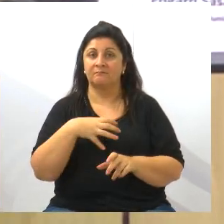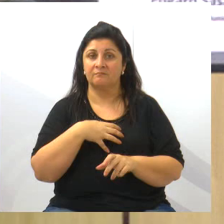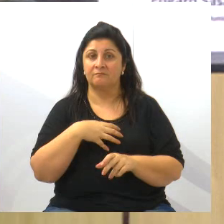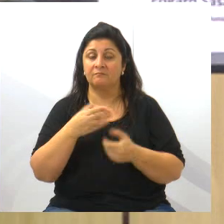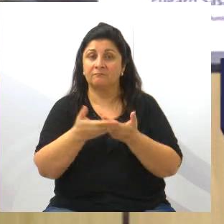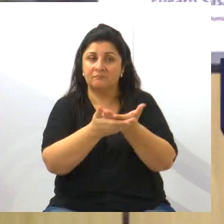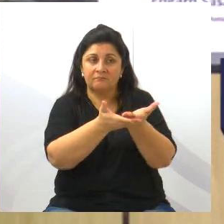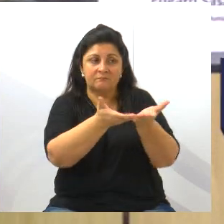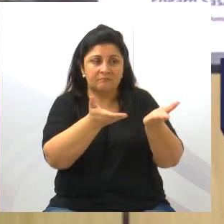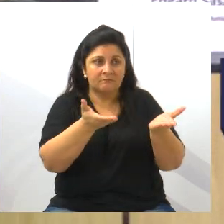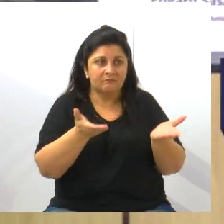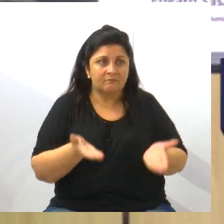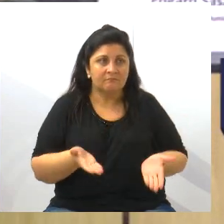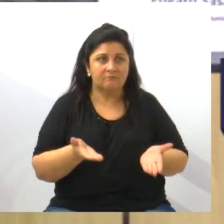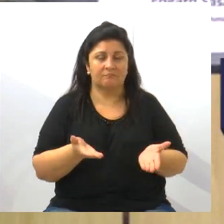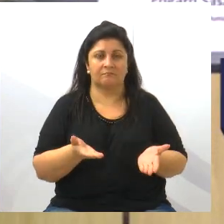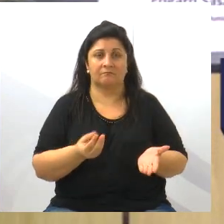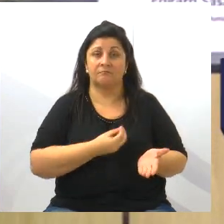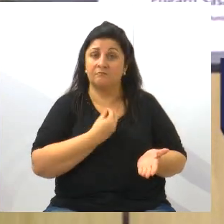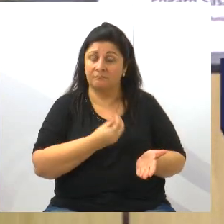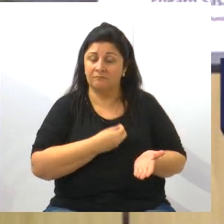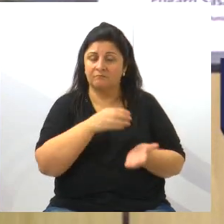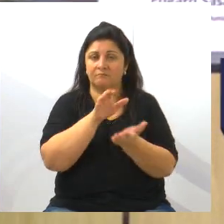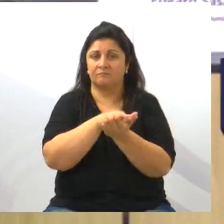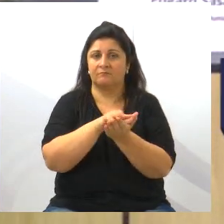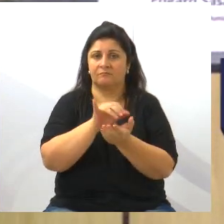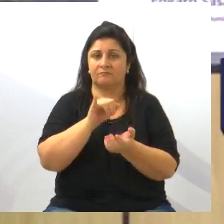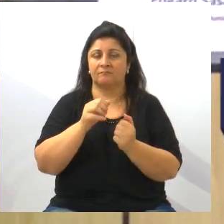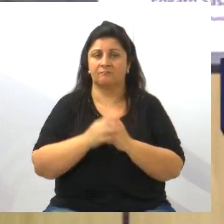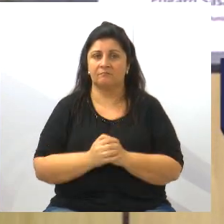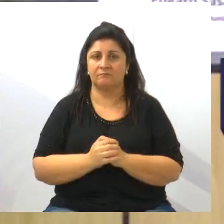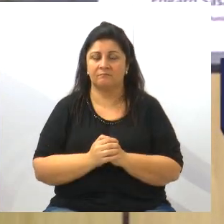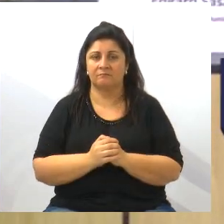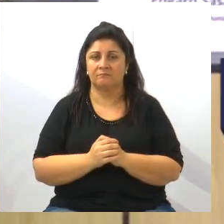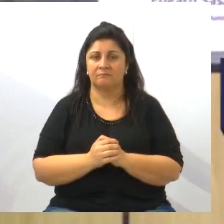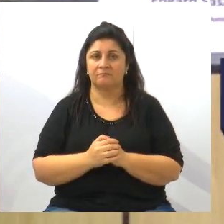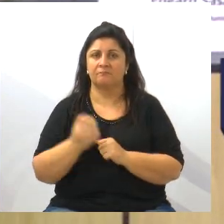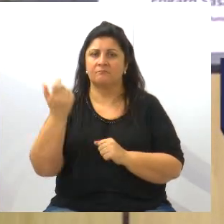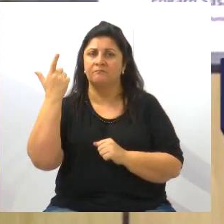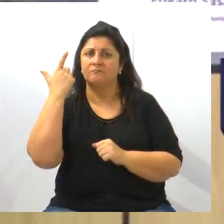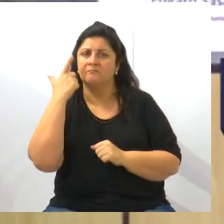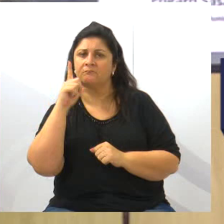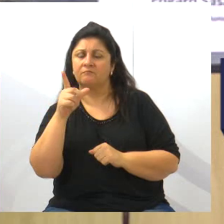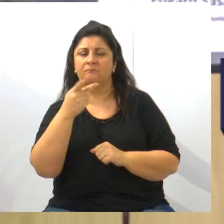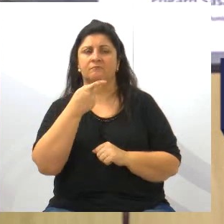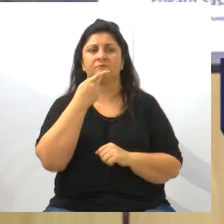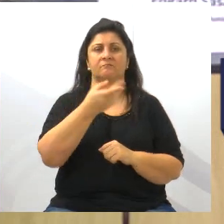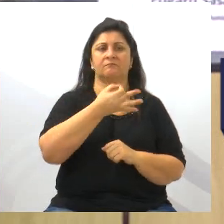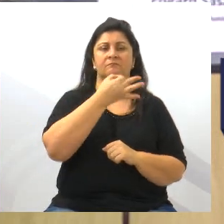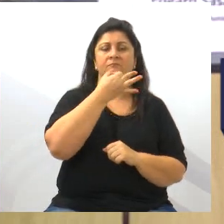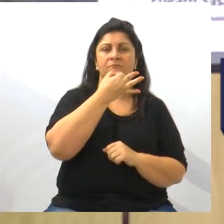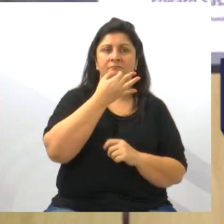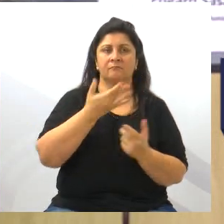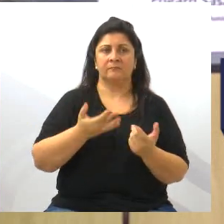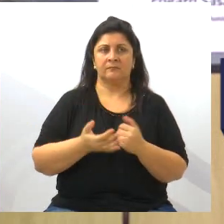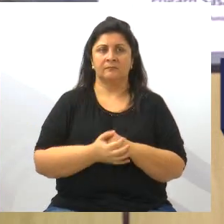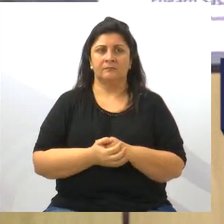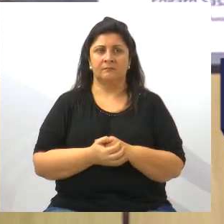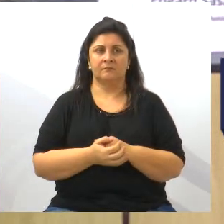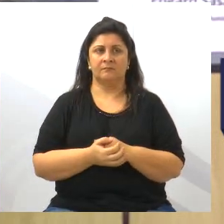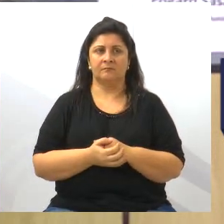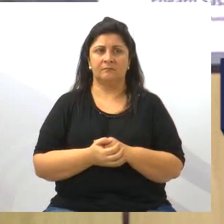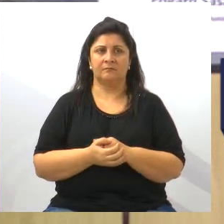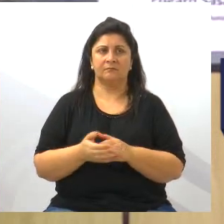vocês, moradores de Jacareí, podem tomar decisão nos